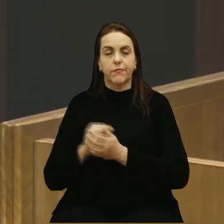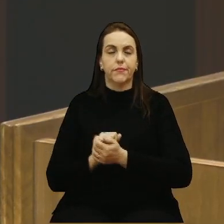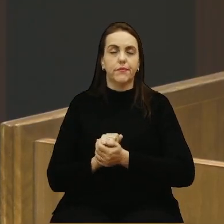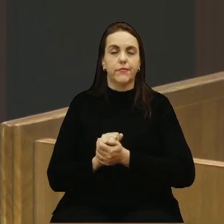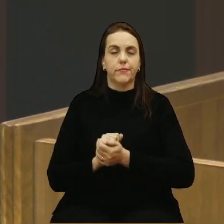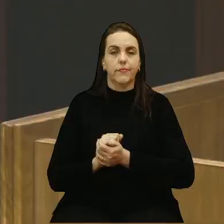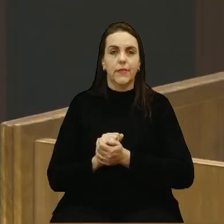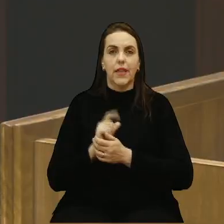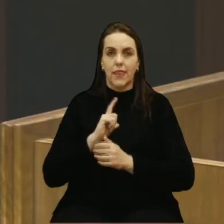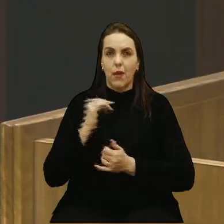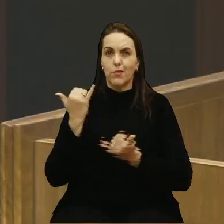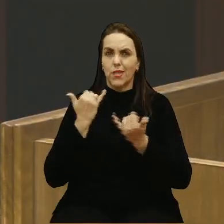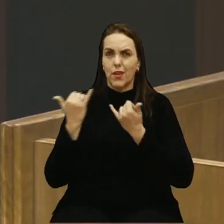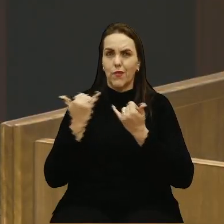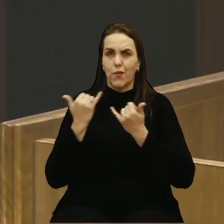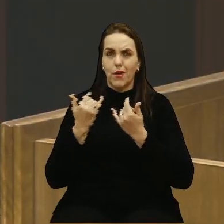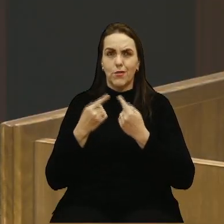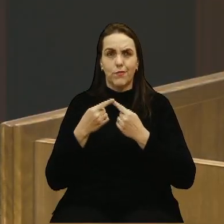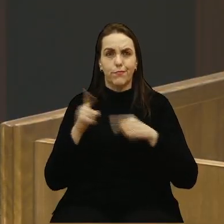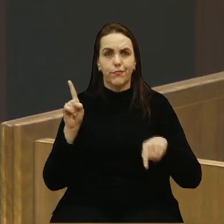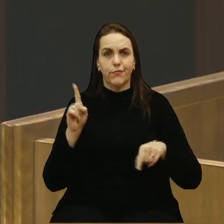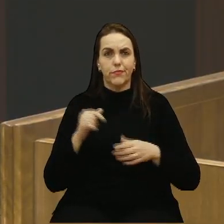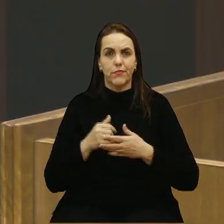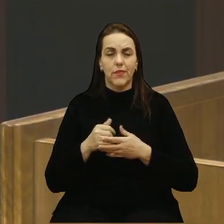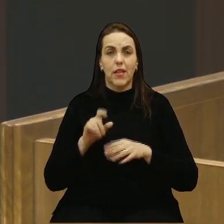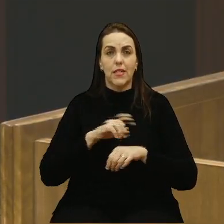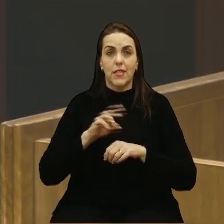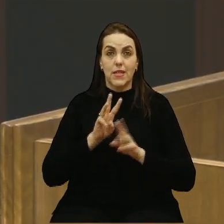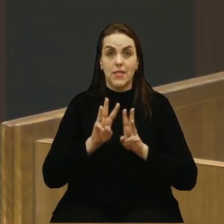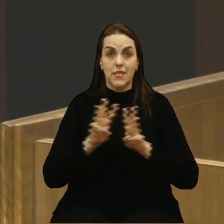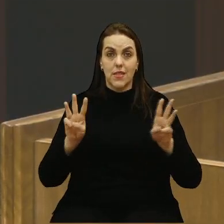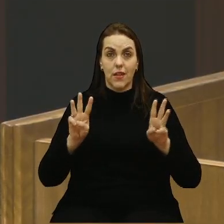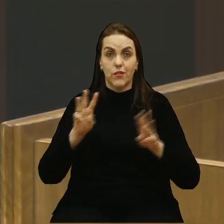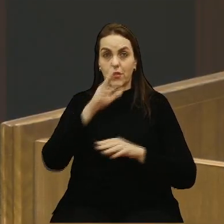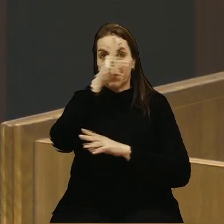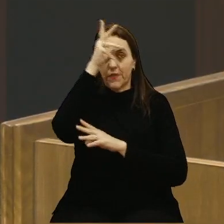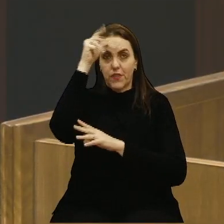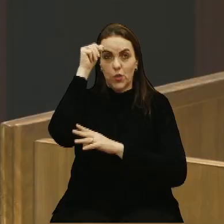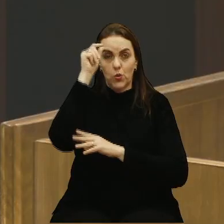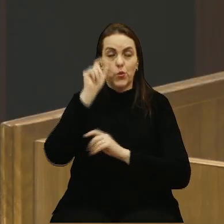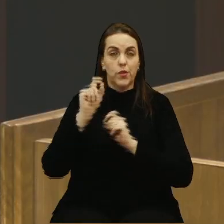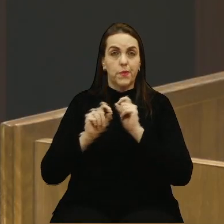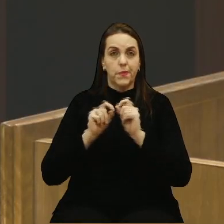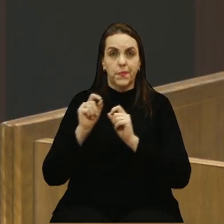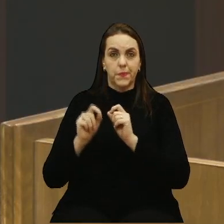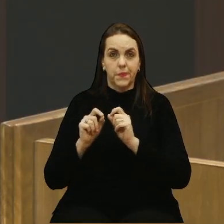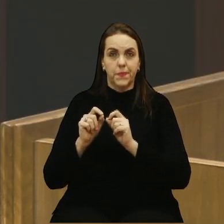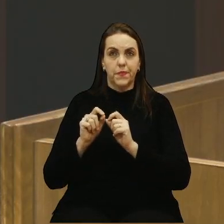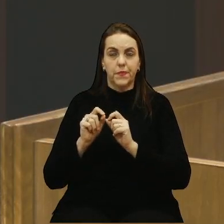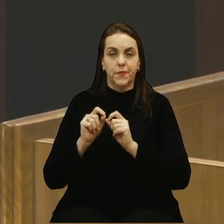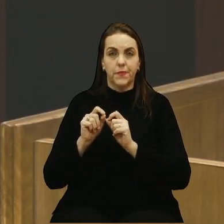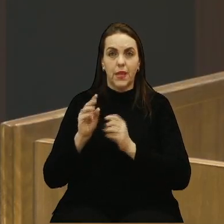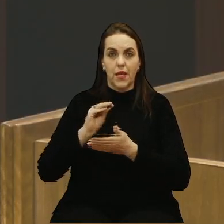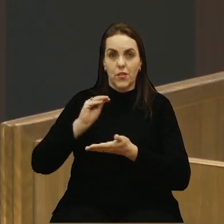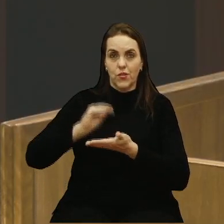algumas informações que se contradizem. Lá no site da prefeitura está dizendo o seguinte: Agenda